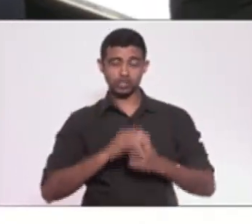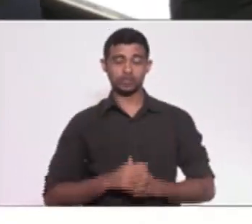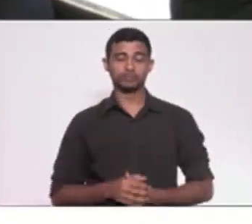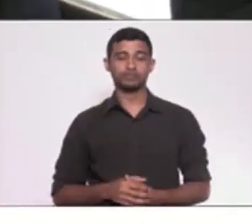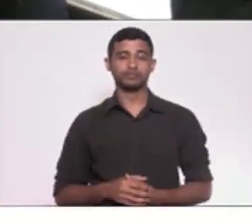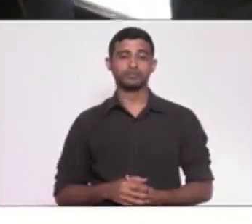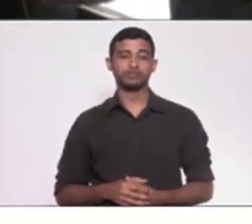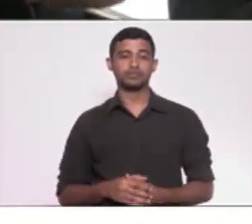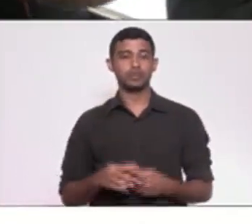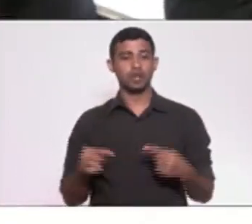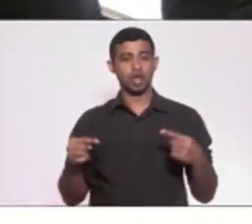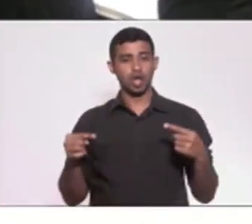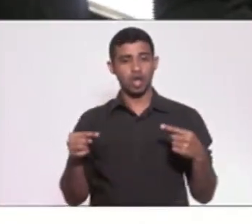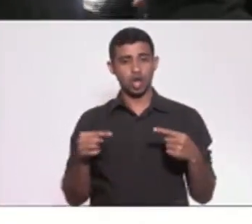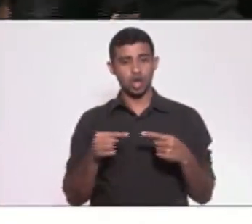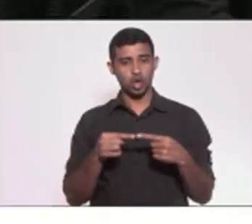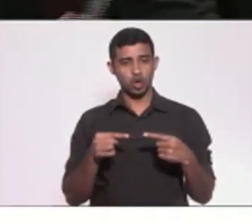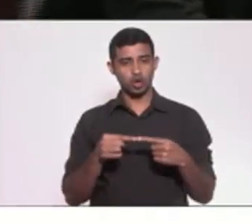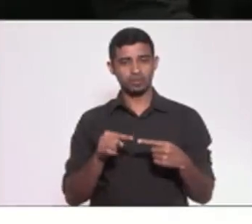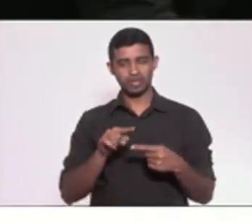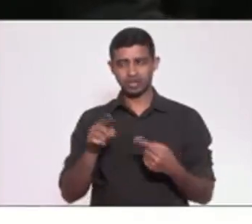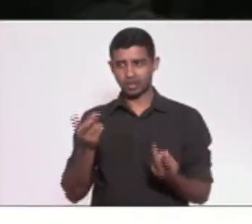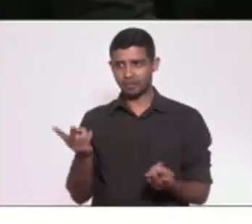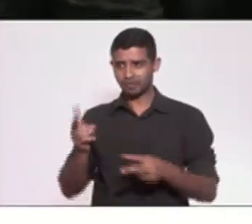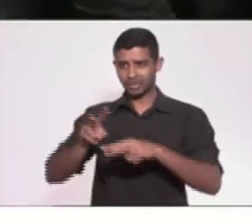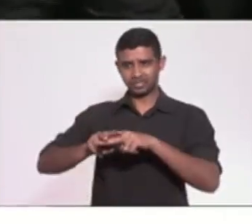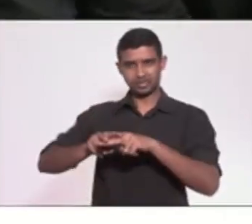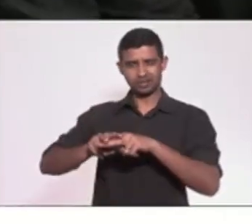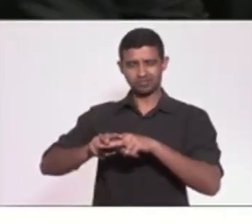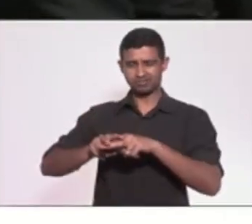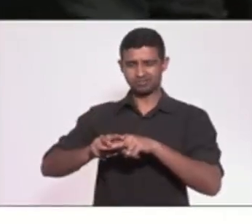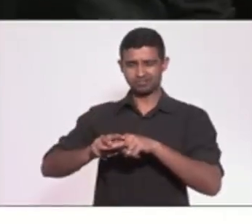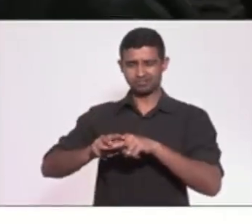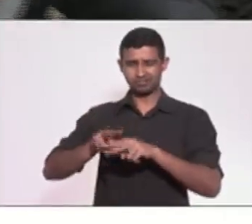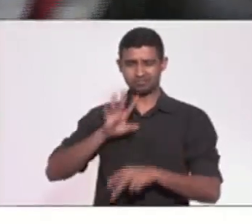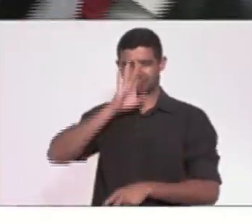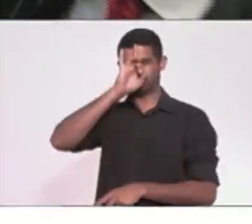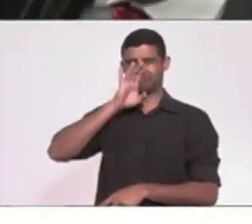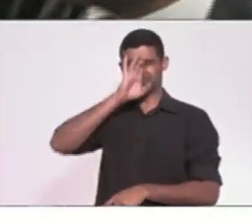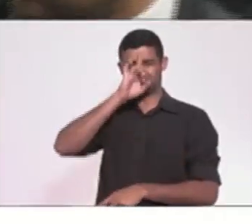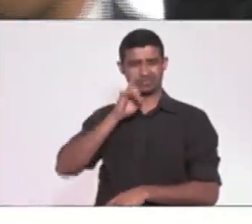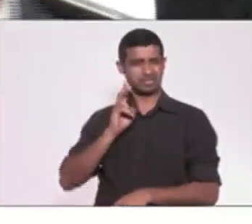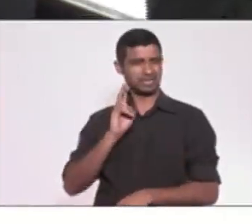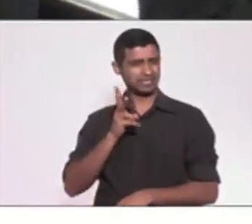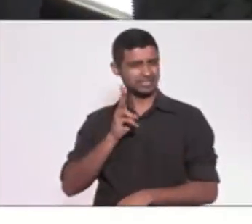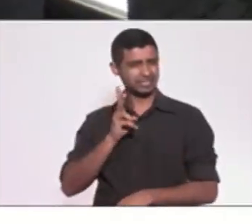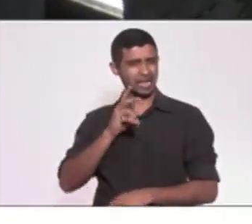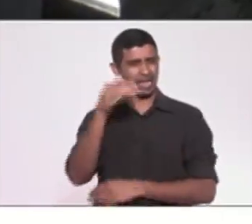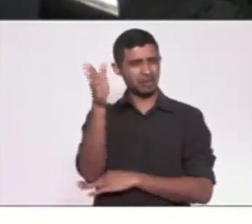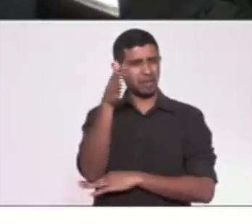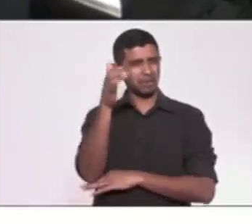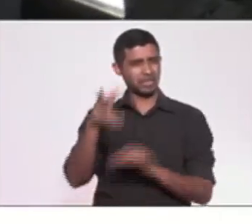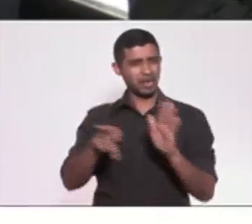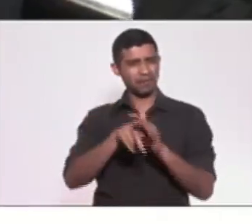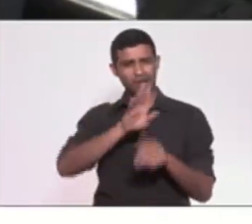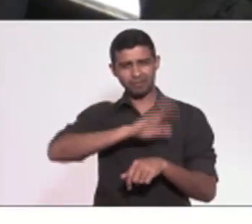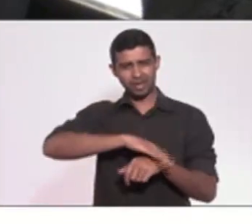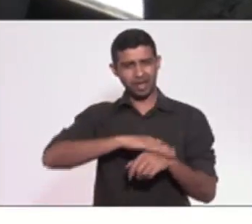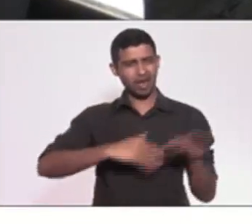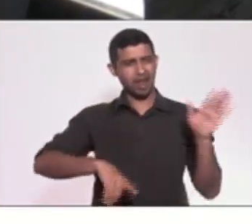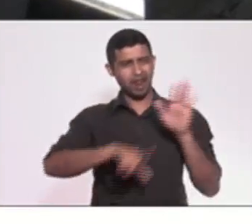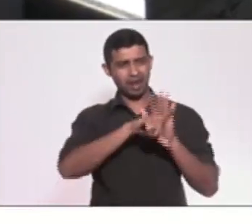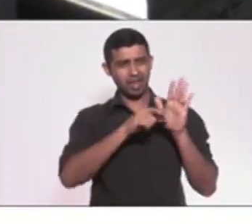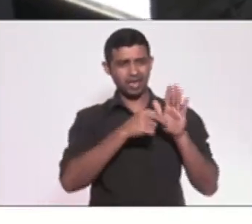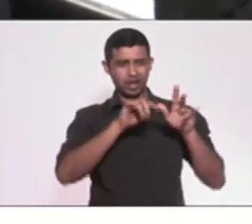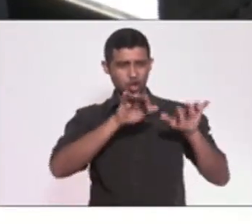questão da vulgarização da prisão no Brasil. Sempre foi uma bandeira da esquerda. Na nossa lei, no Código de